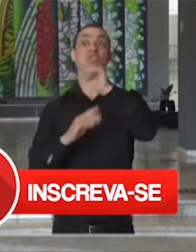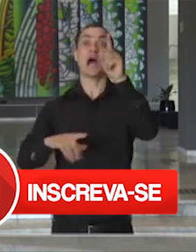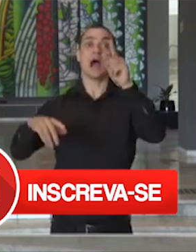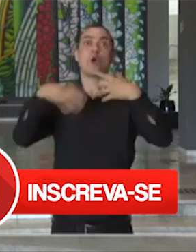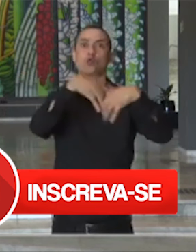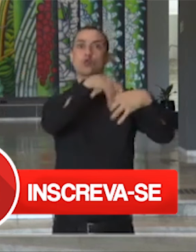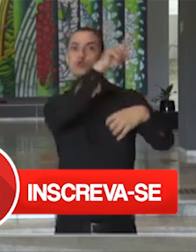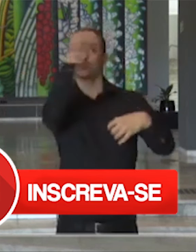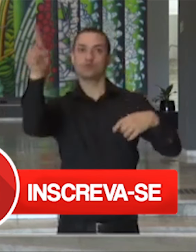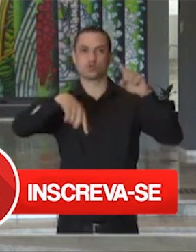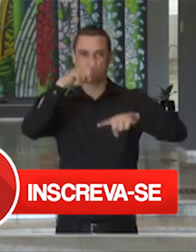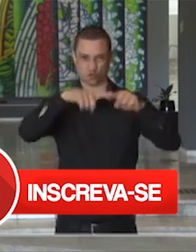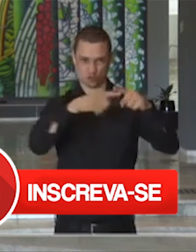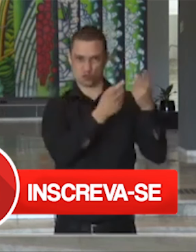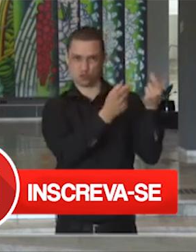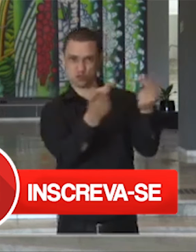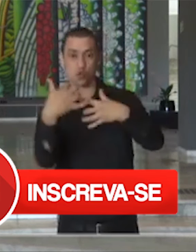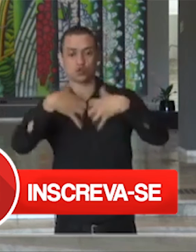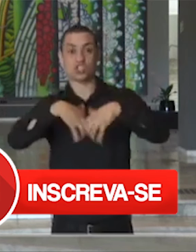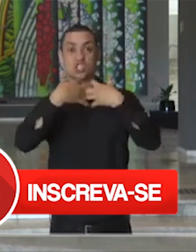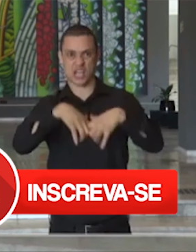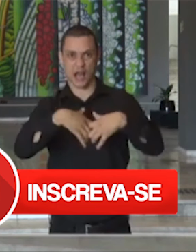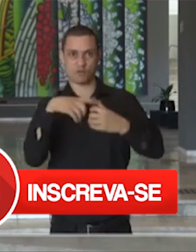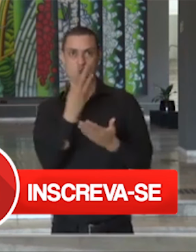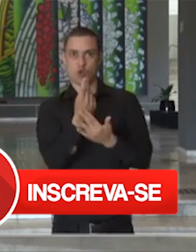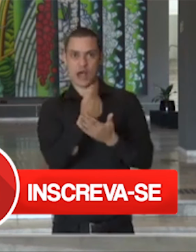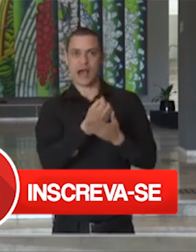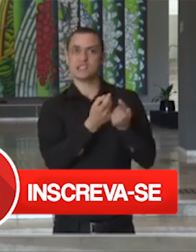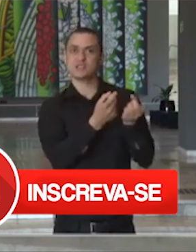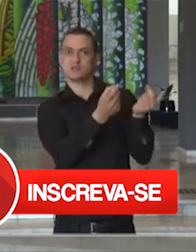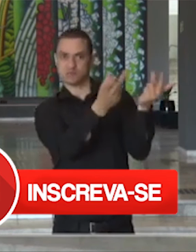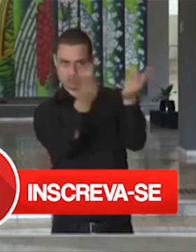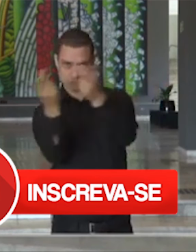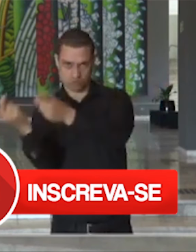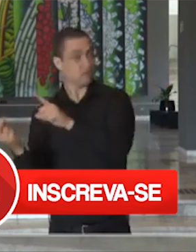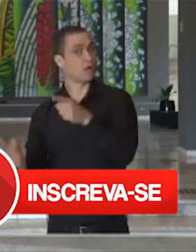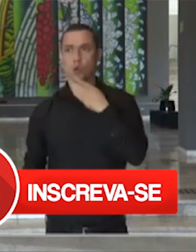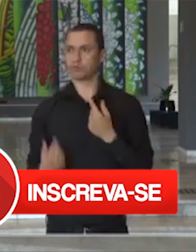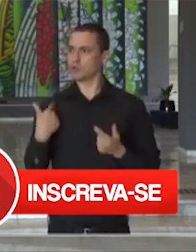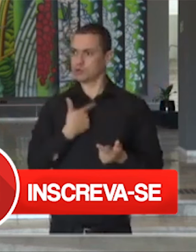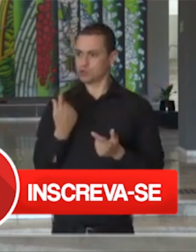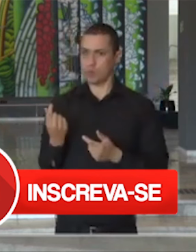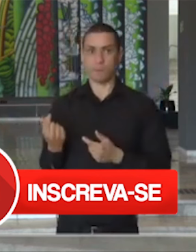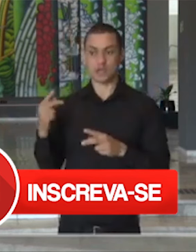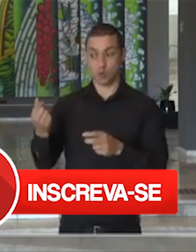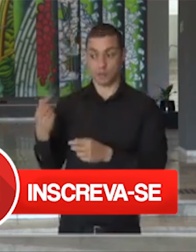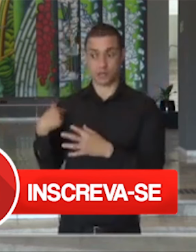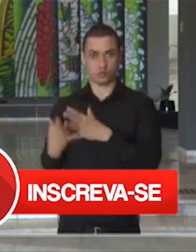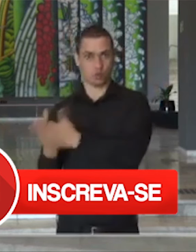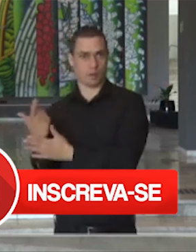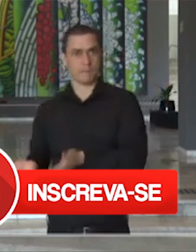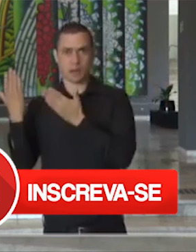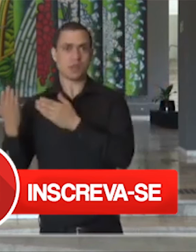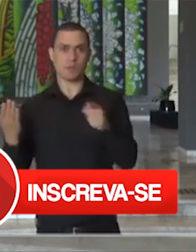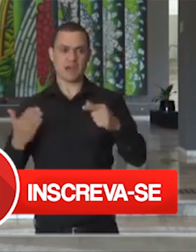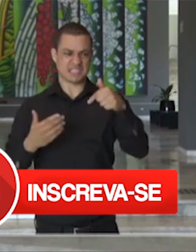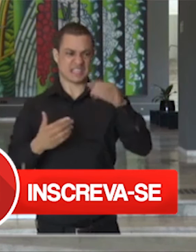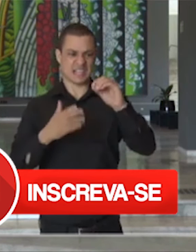dos Distribuidores de Gás que não houve qualquer alteração nos custos para que houvesse uma elevação acima de R$